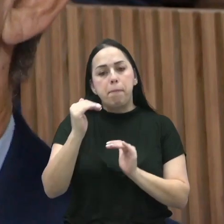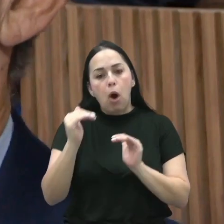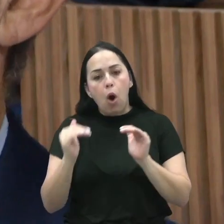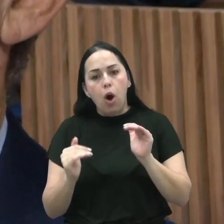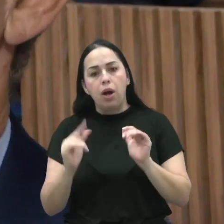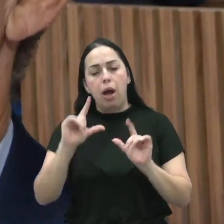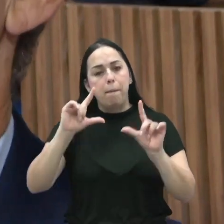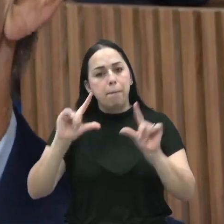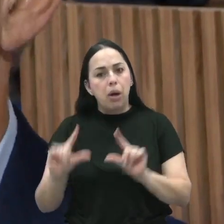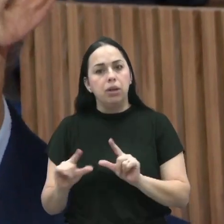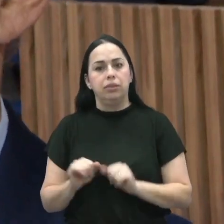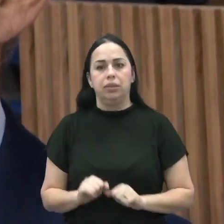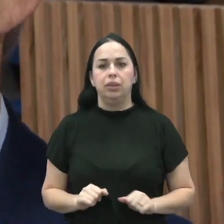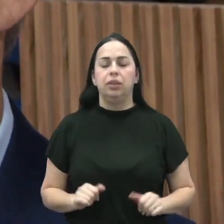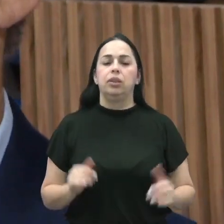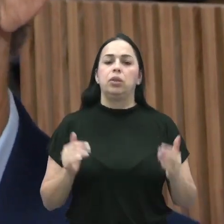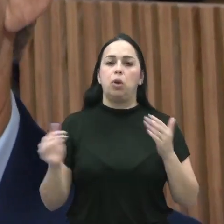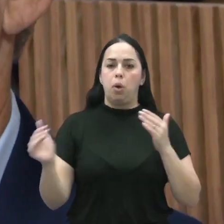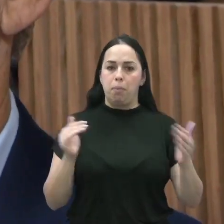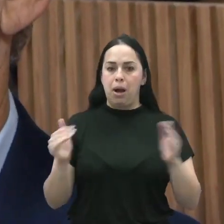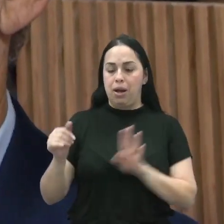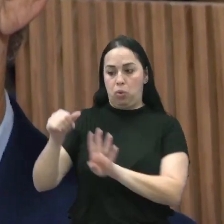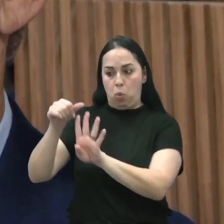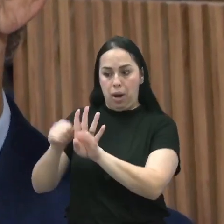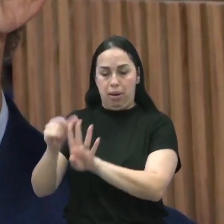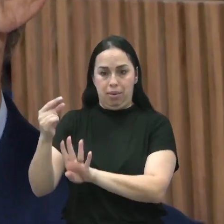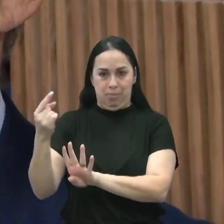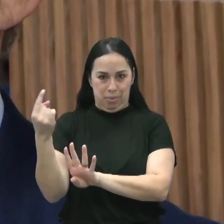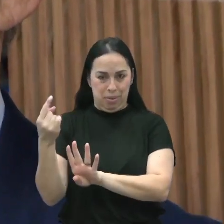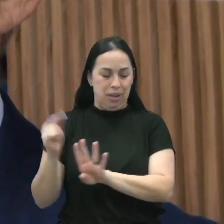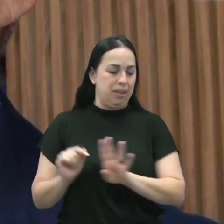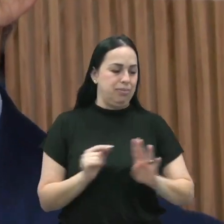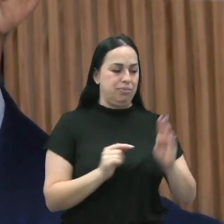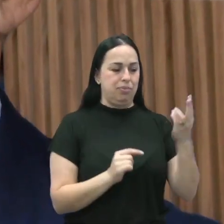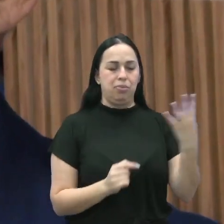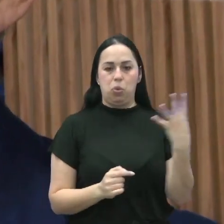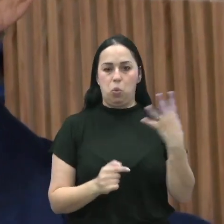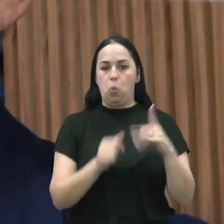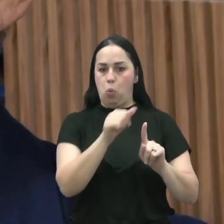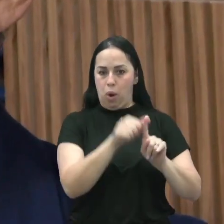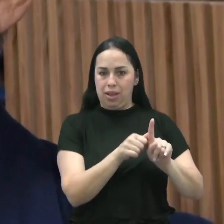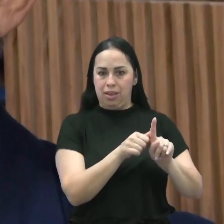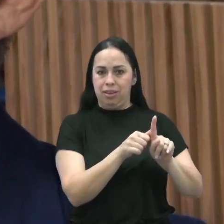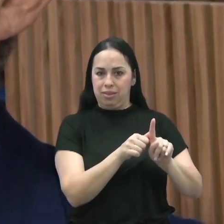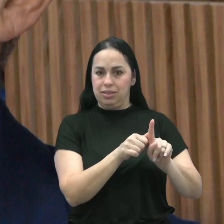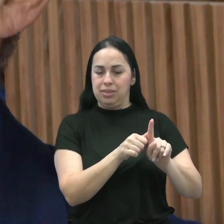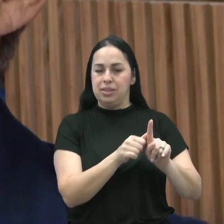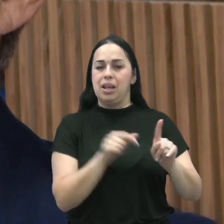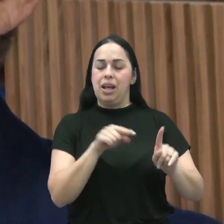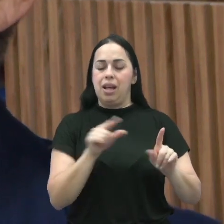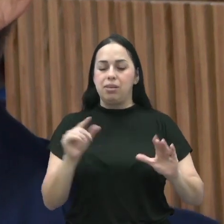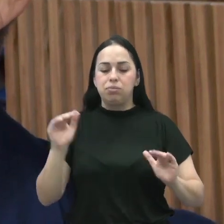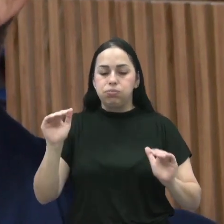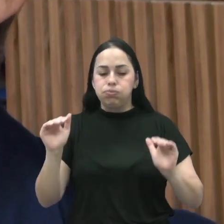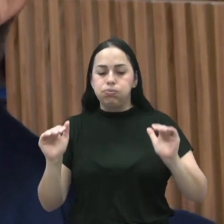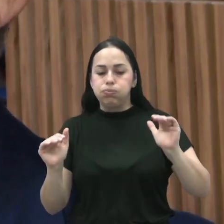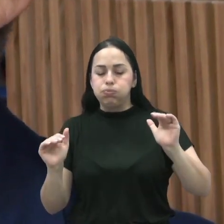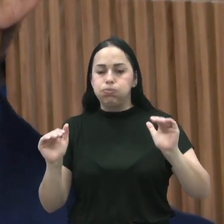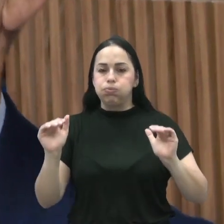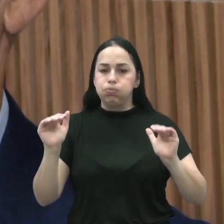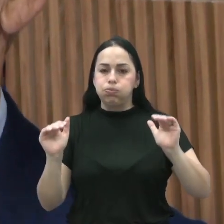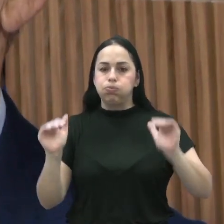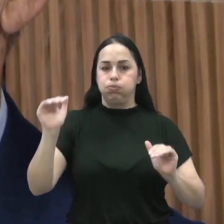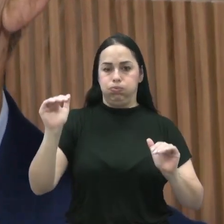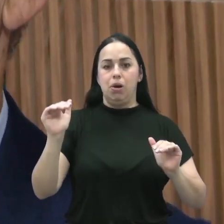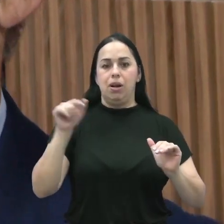A tendência é ser menor o superávit no próximo quadrimestre. Então a gente já está analisando isso e a gente sempre é